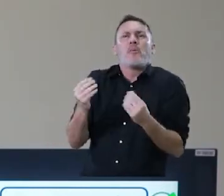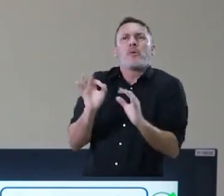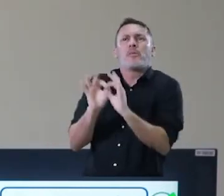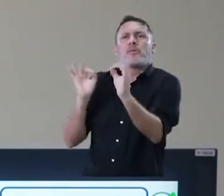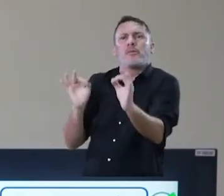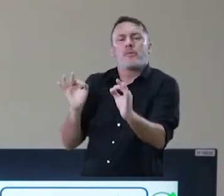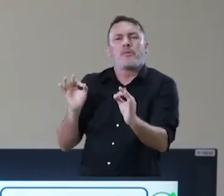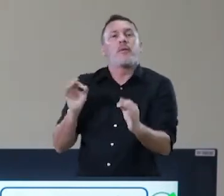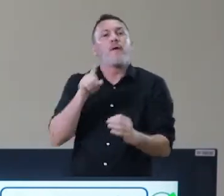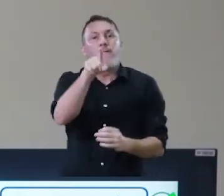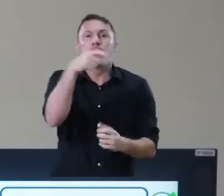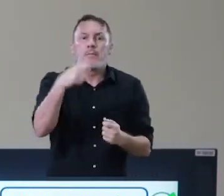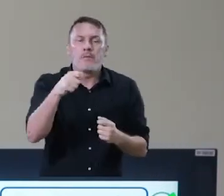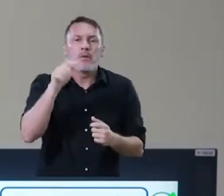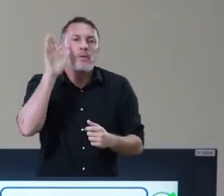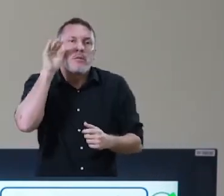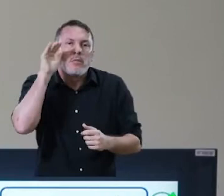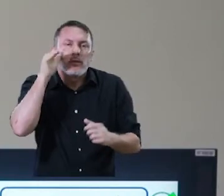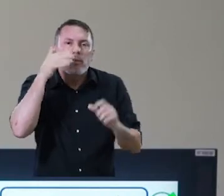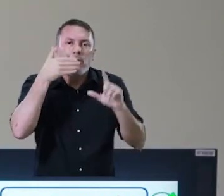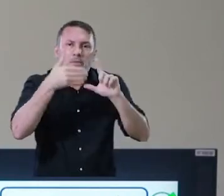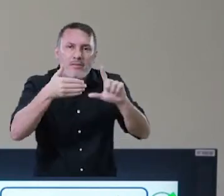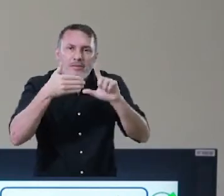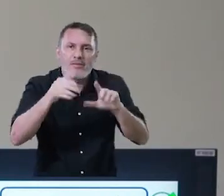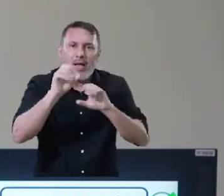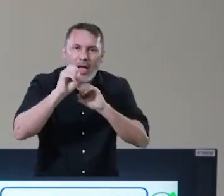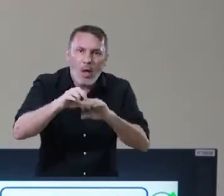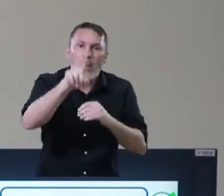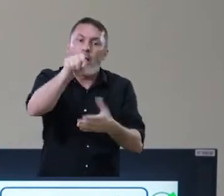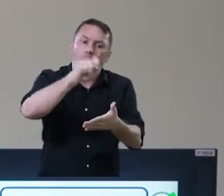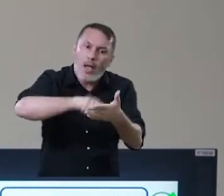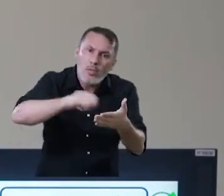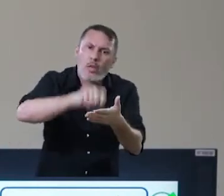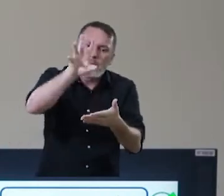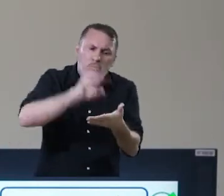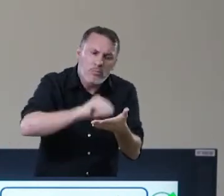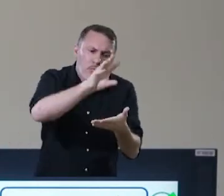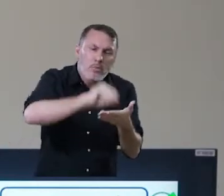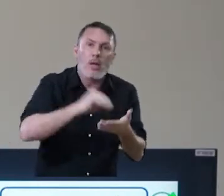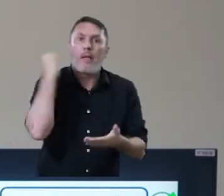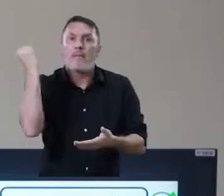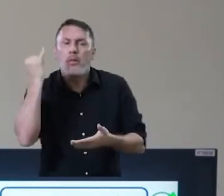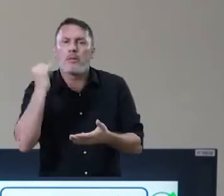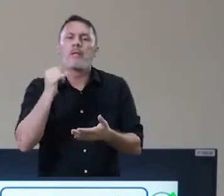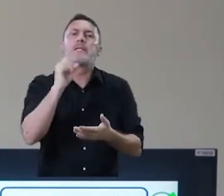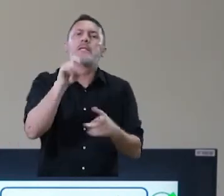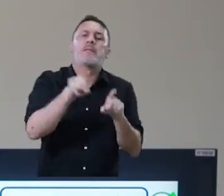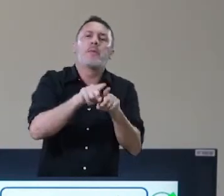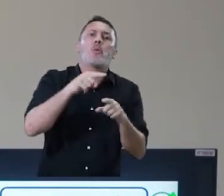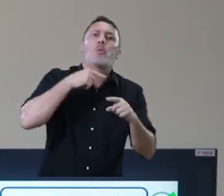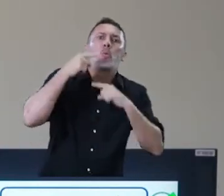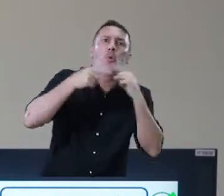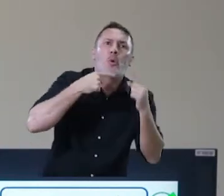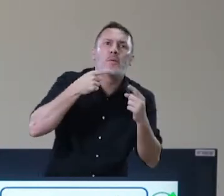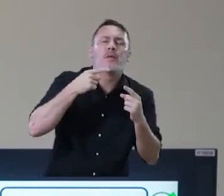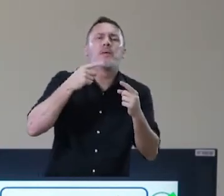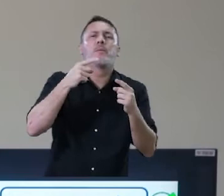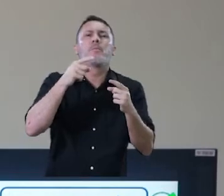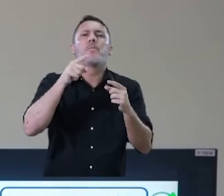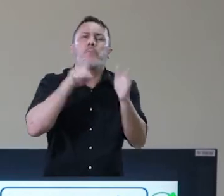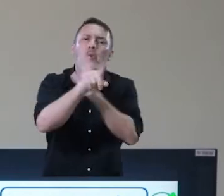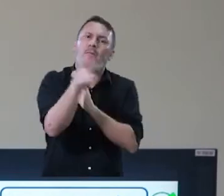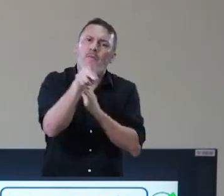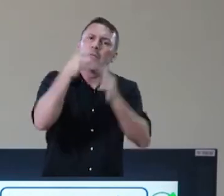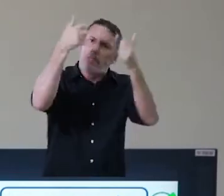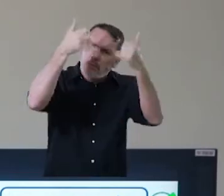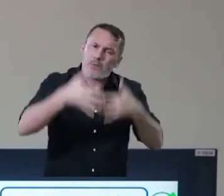que eu vou participar se eu estou online? Anota. Anota as informações, entre em contato, às vezes, olha, eu tive dúvida disso aqui, o professor